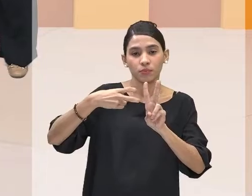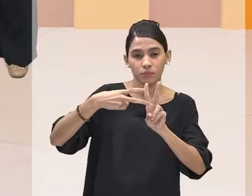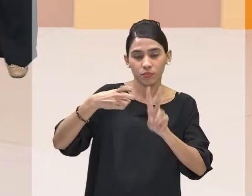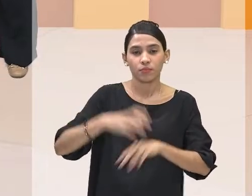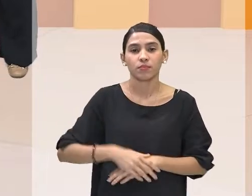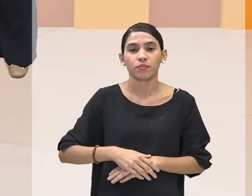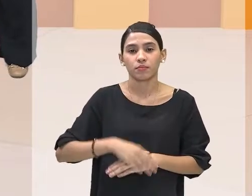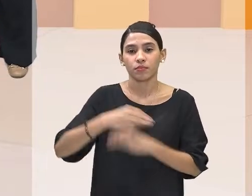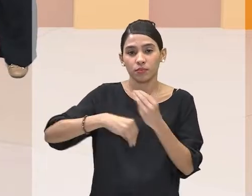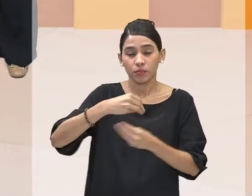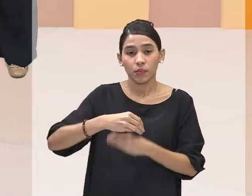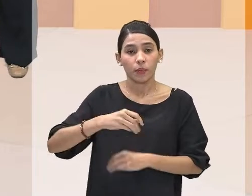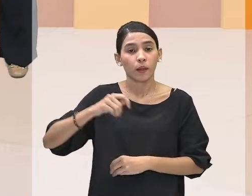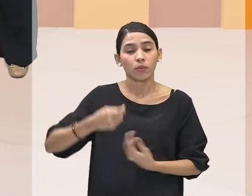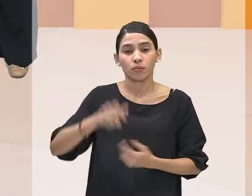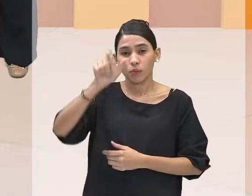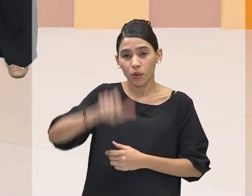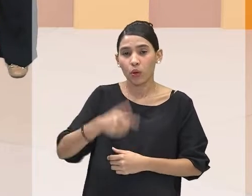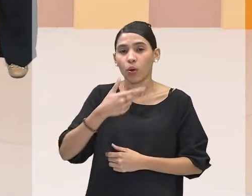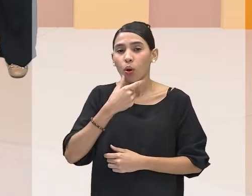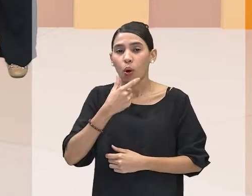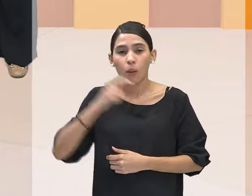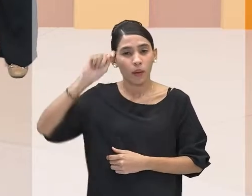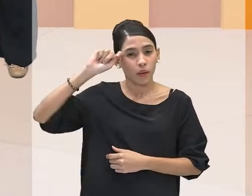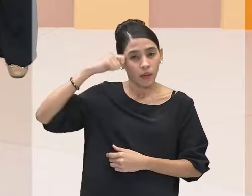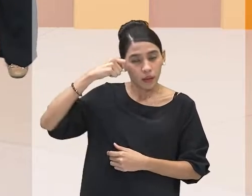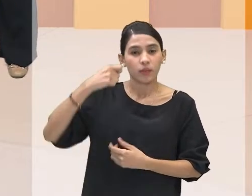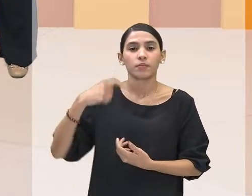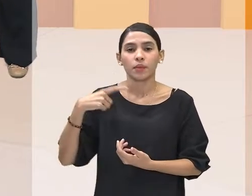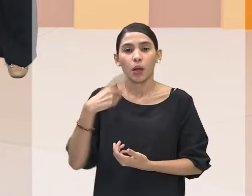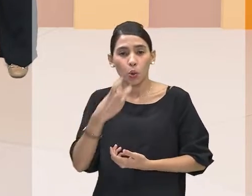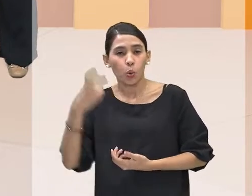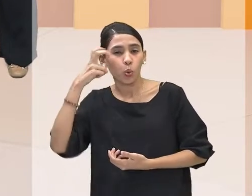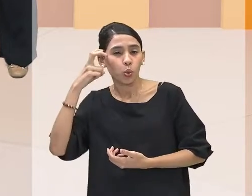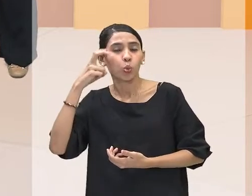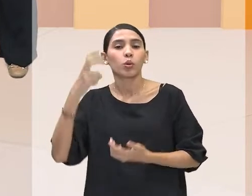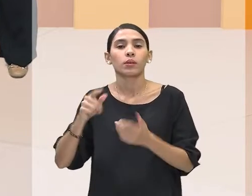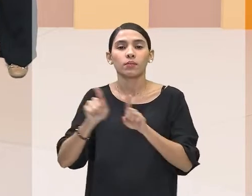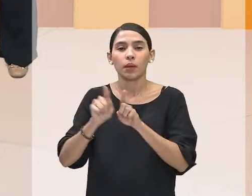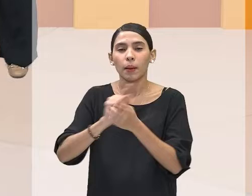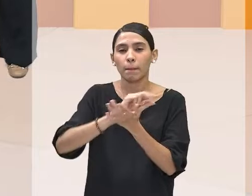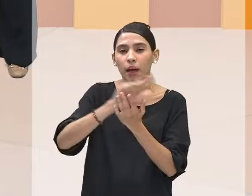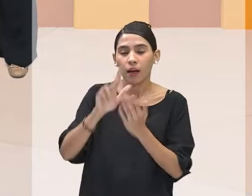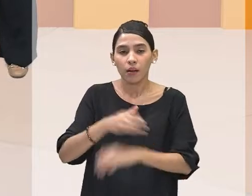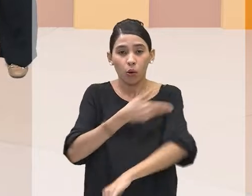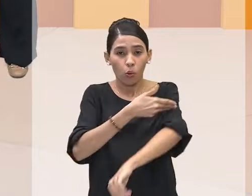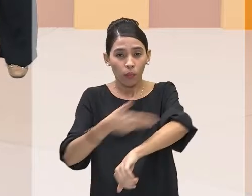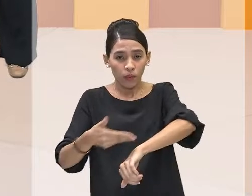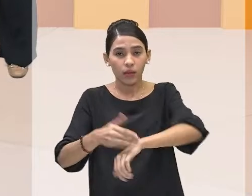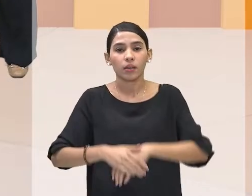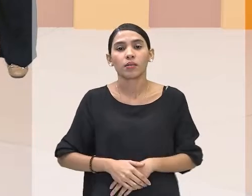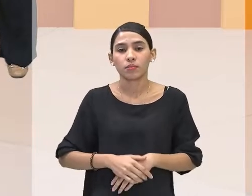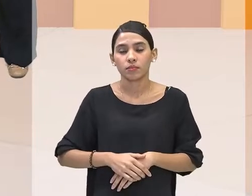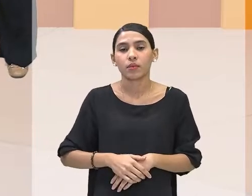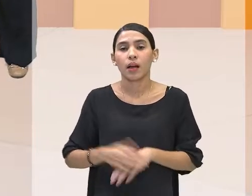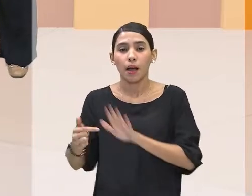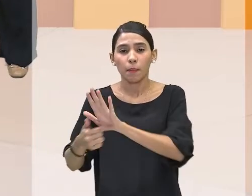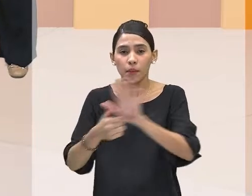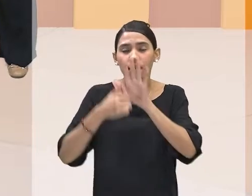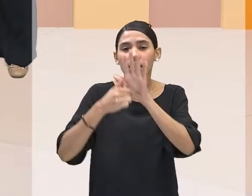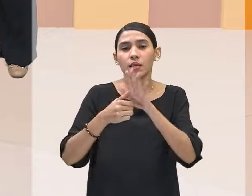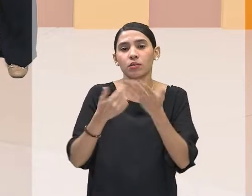o negro africano vai trazer toda a sua cultura, a sua diversidade. Os brancos vão trazendo essa dominação